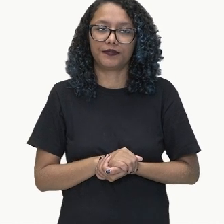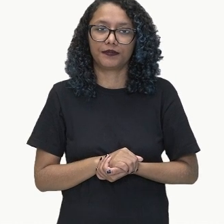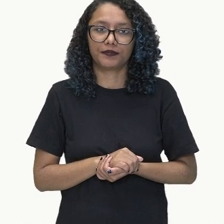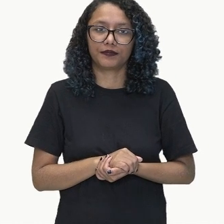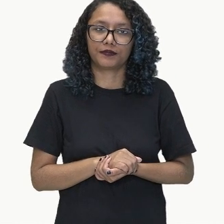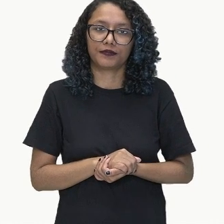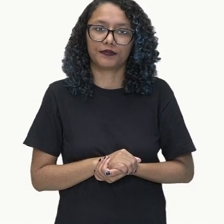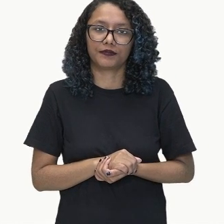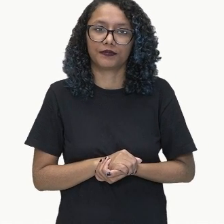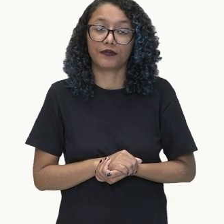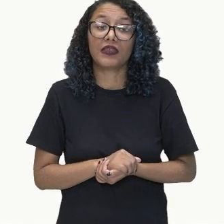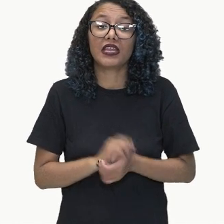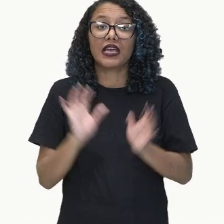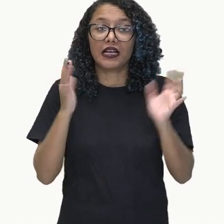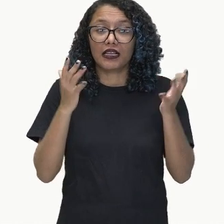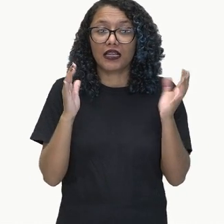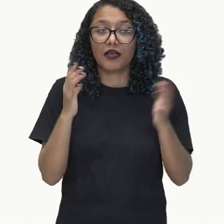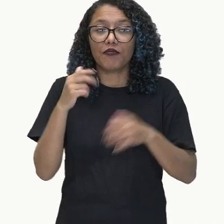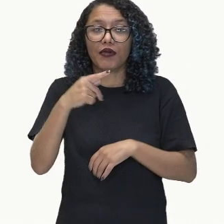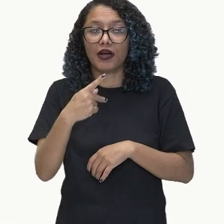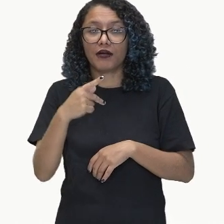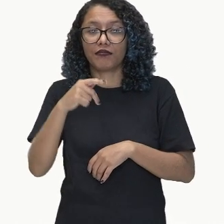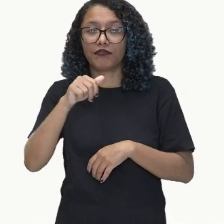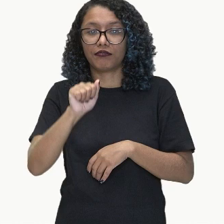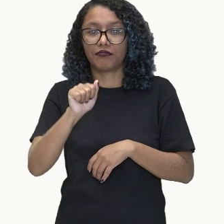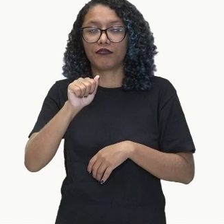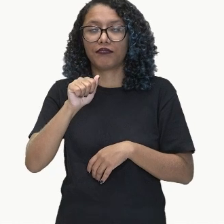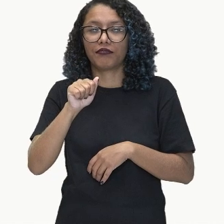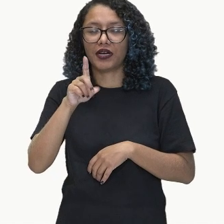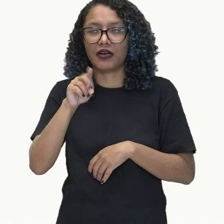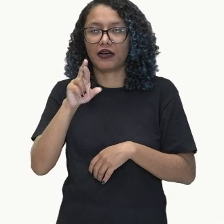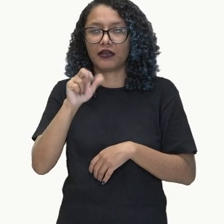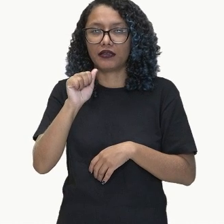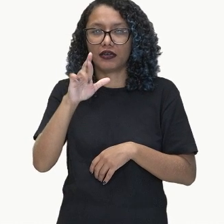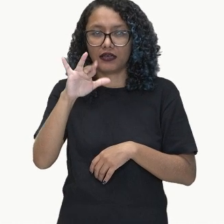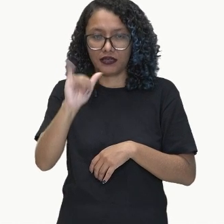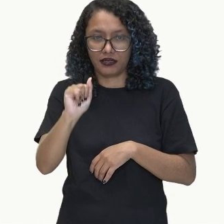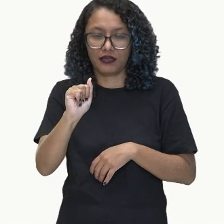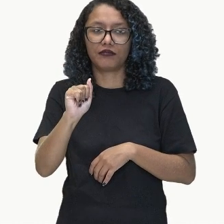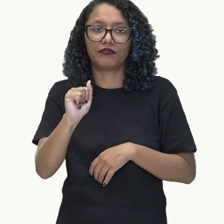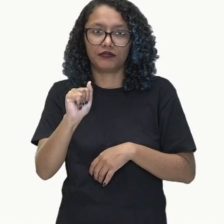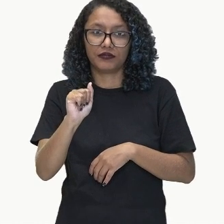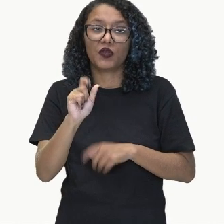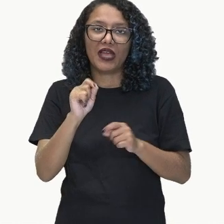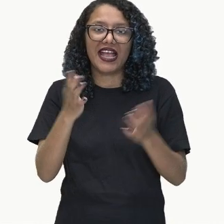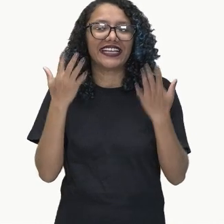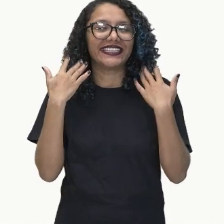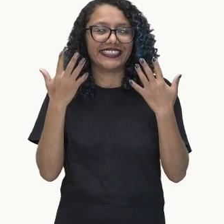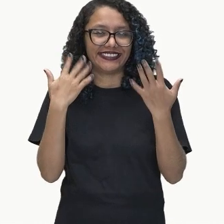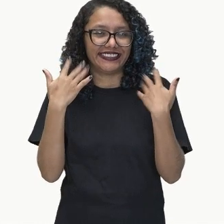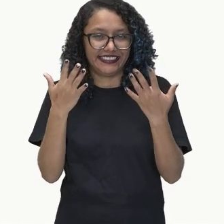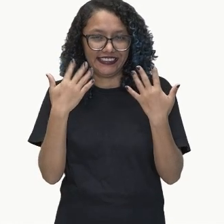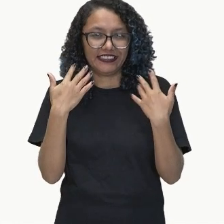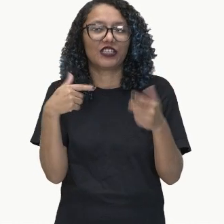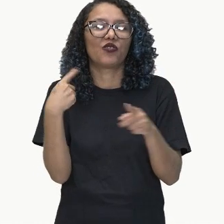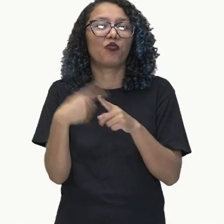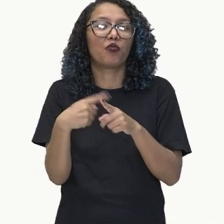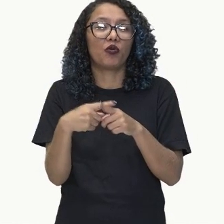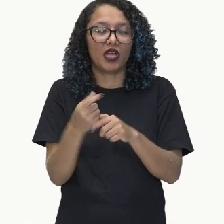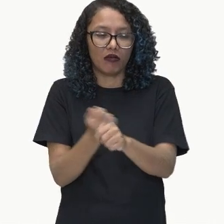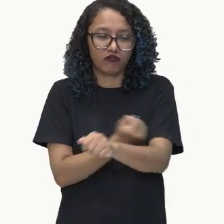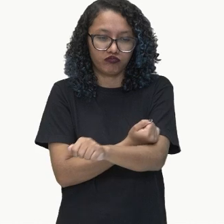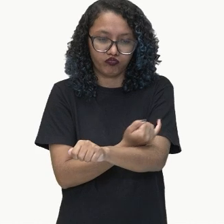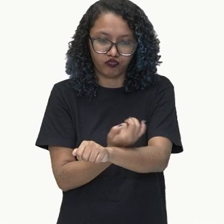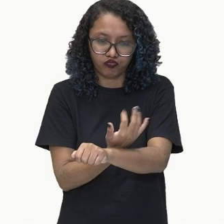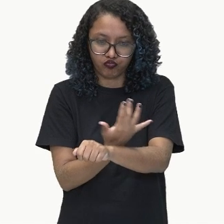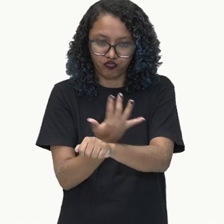das pradarias. As pradarias vai ter como clima, climas mais quentes, porque elas vão ser gramas mais